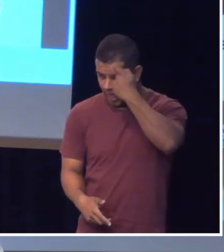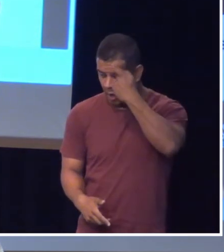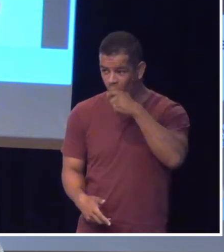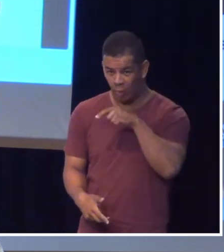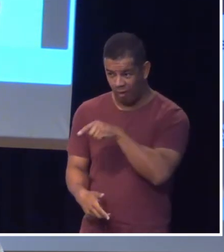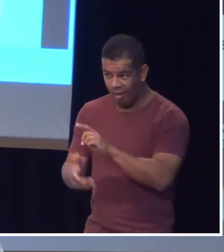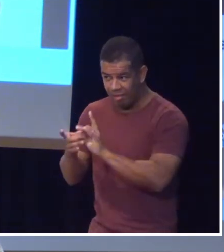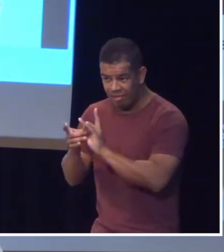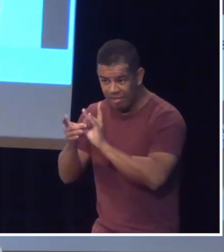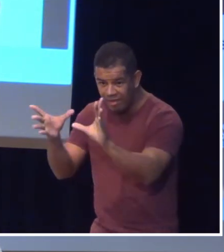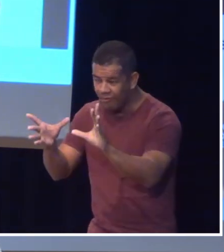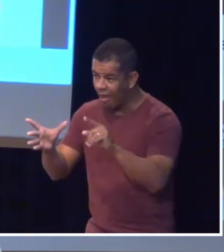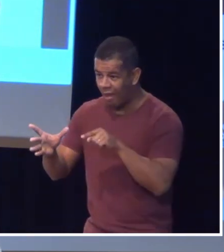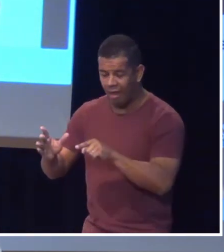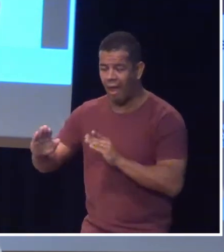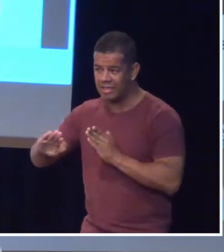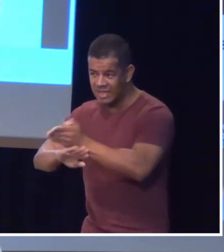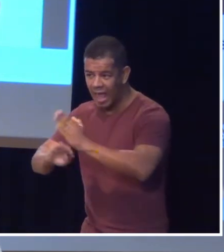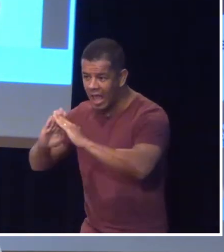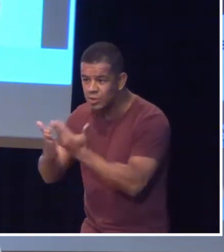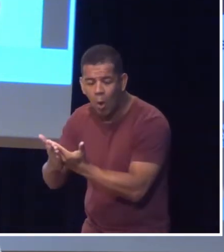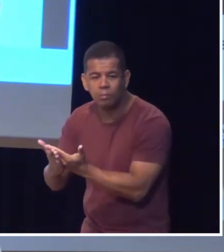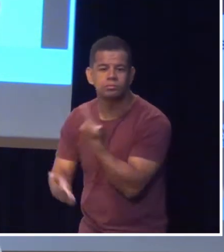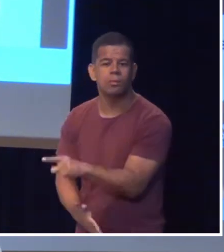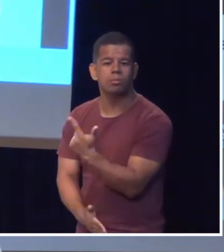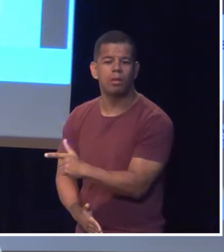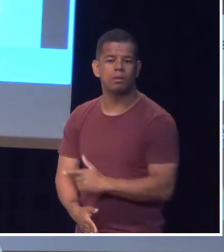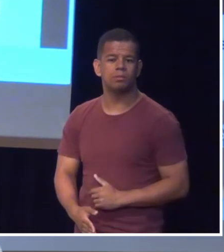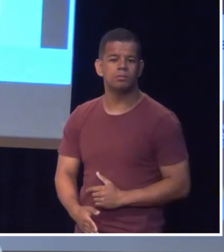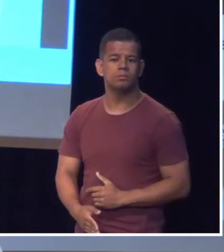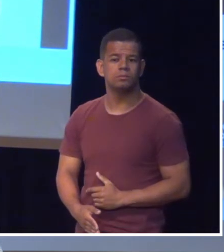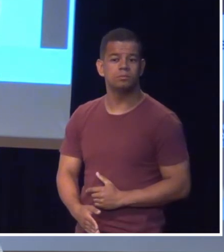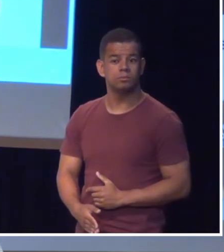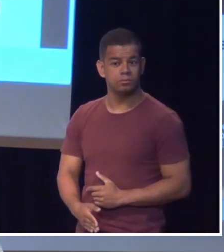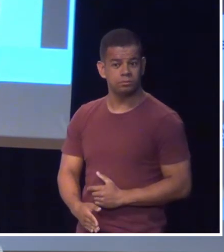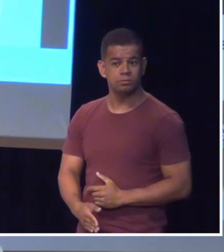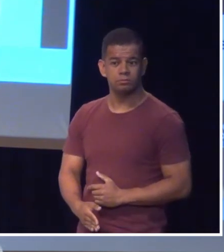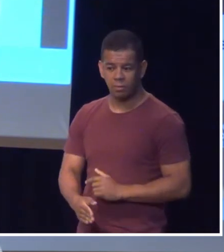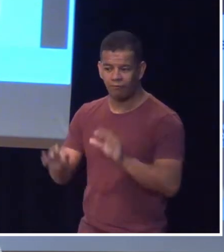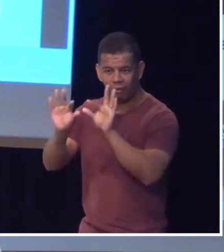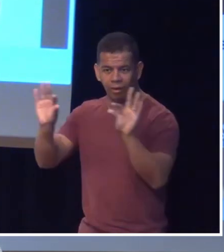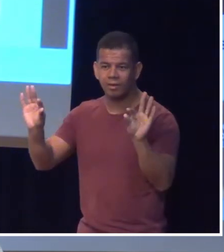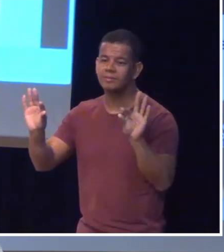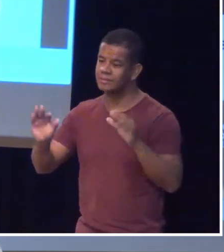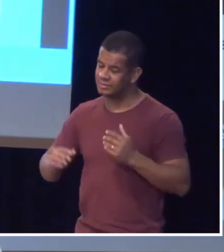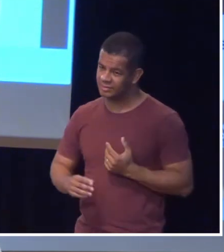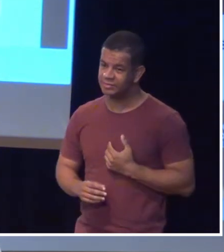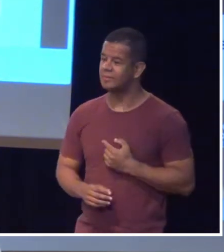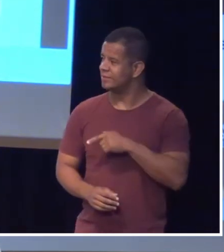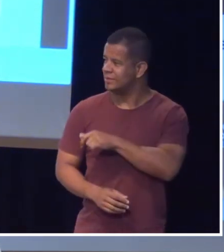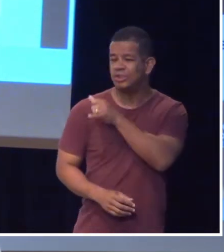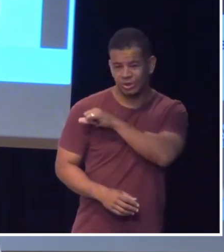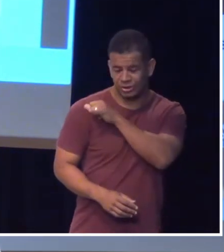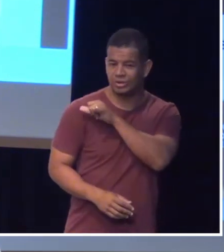terá acesso à escola. Dá para refletir, né? Essa foi a lei número 1 criada no Rio de Janeiro.